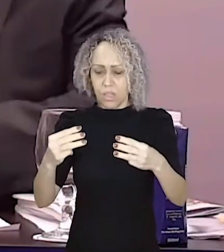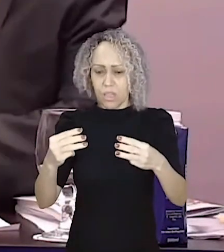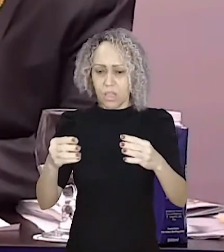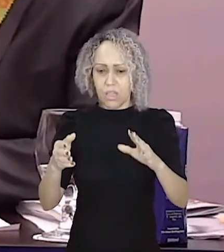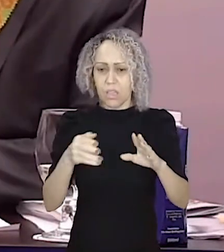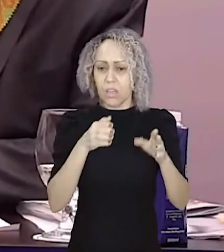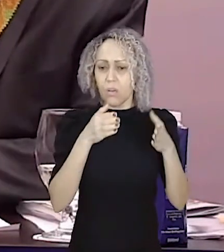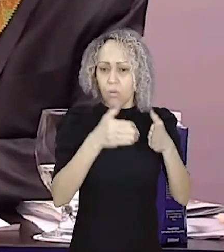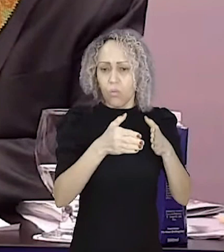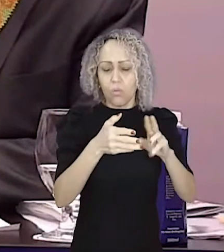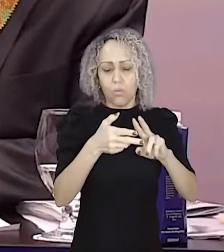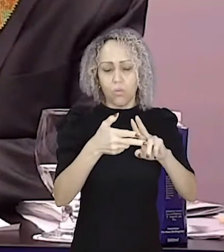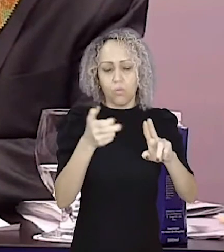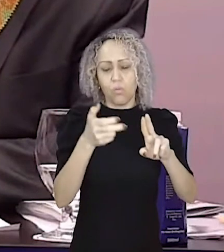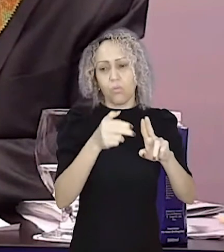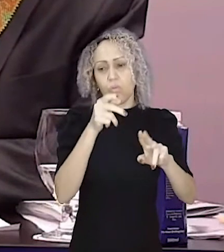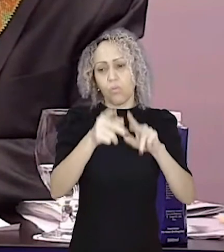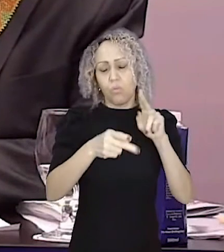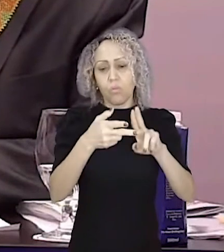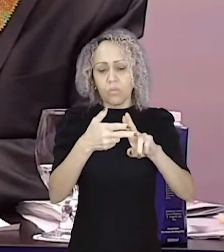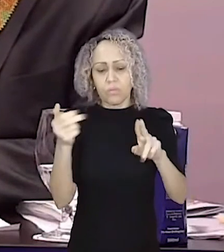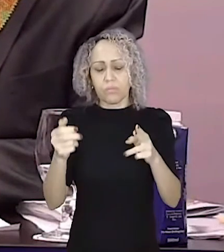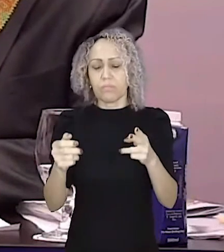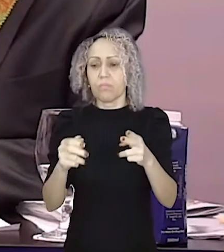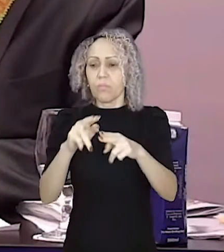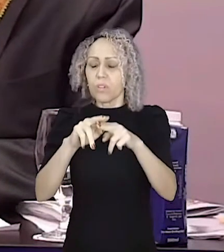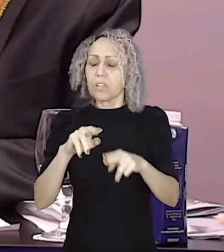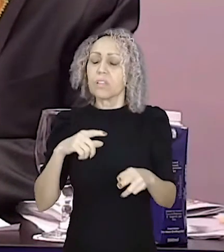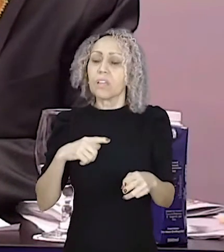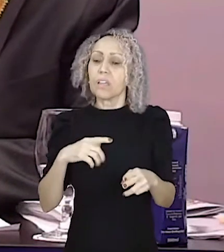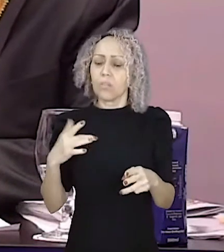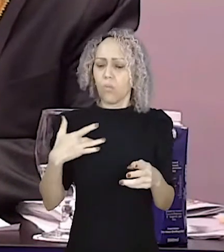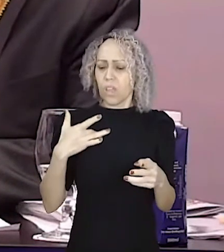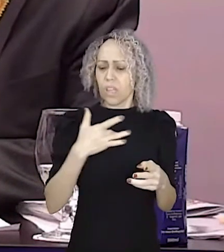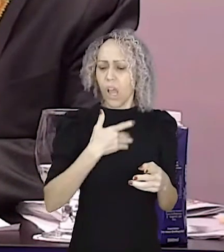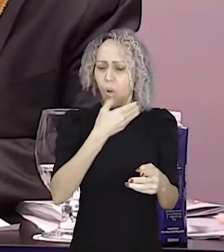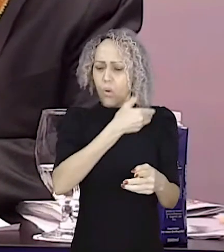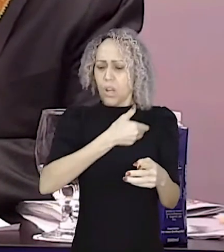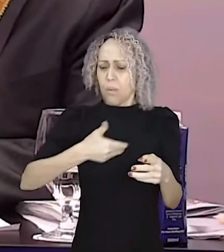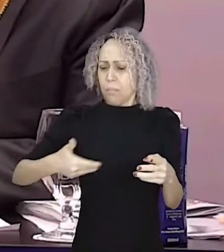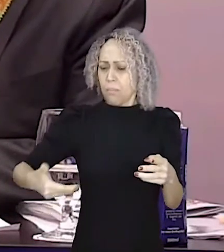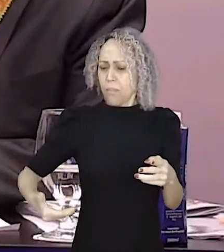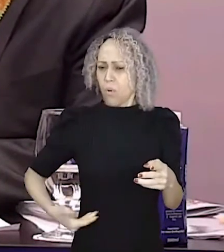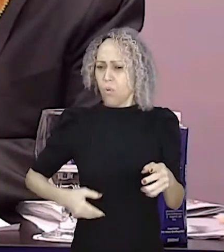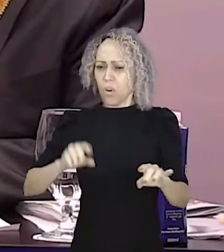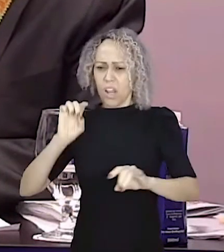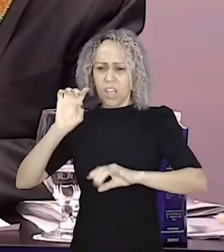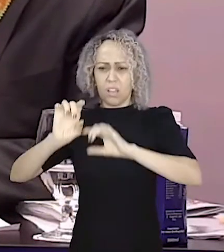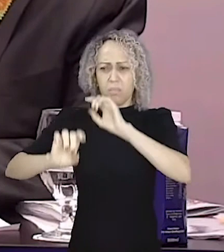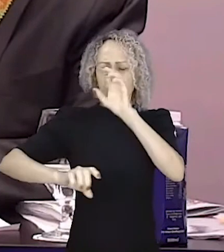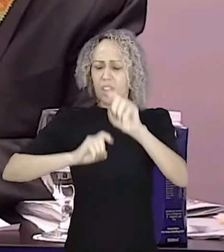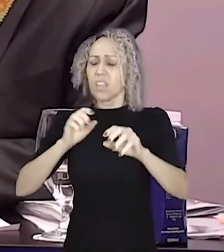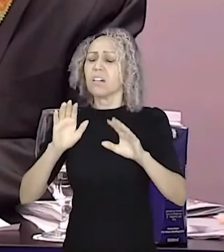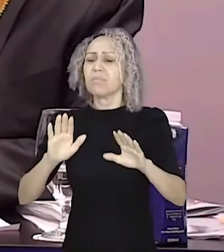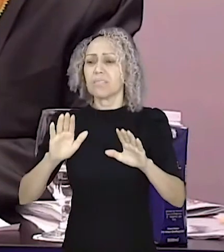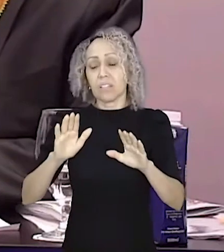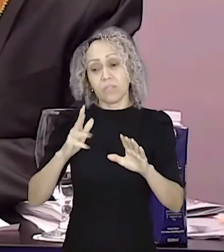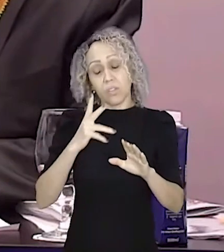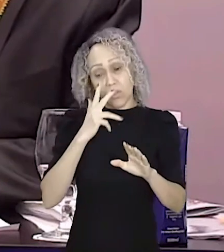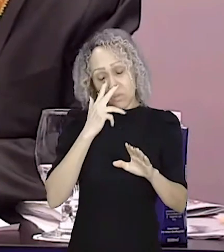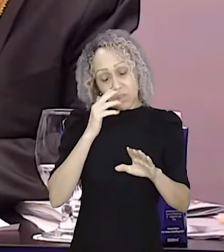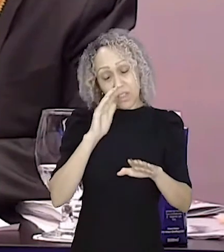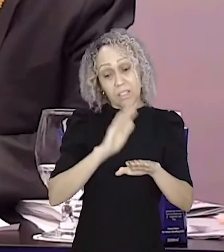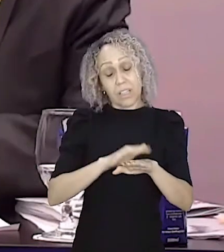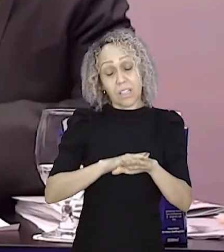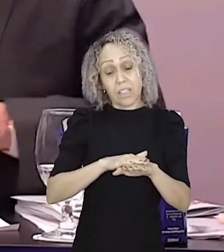Por isso que nós vamos ter uma saúde pública especial, quem sabe, se Deus quiser, dirigida pelos próprios